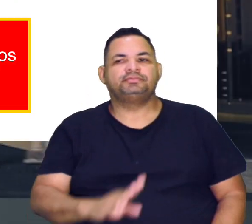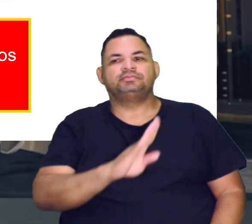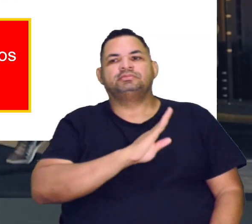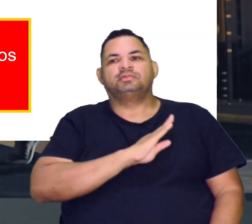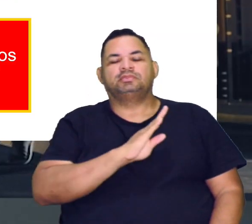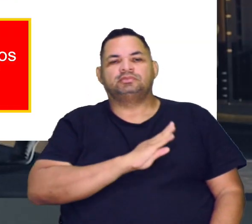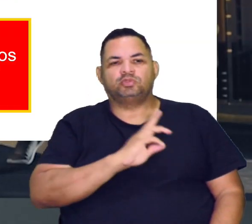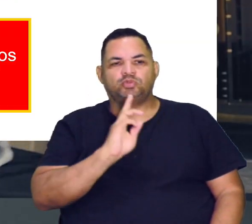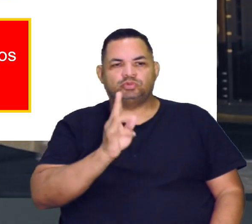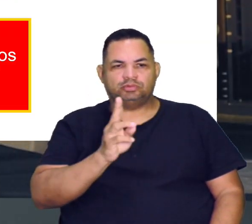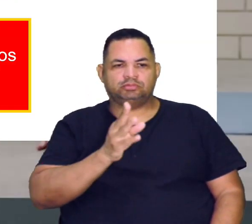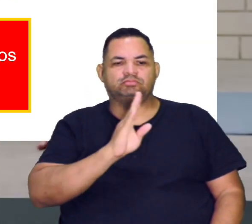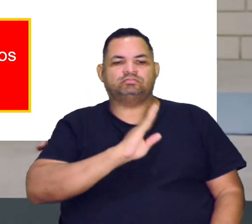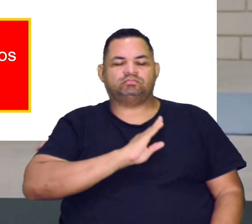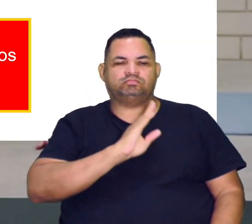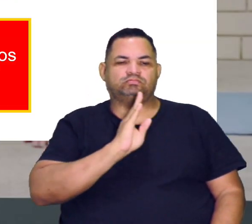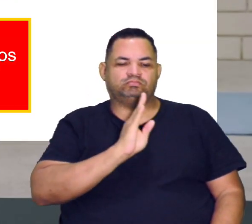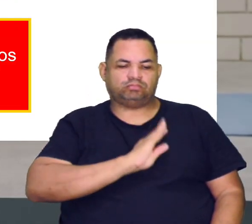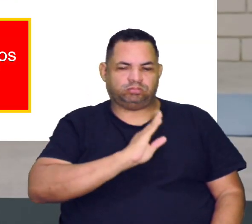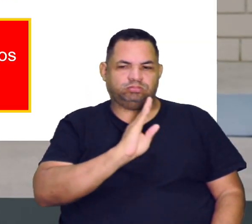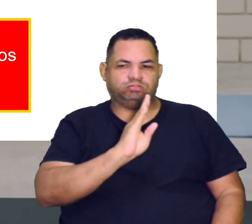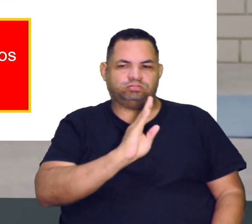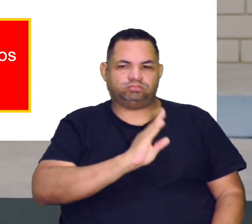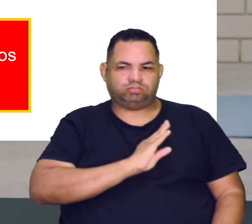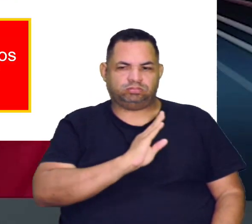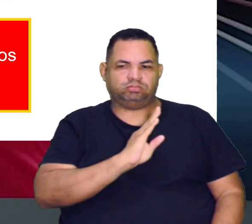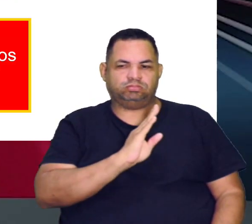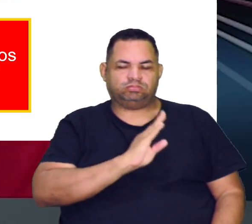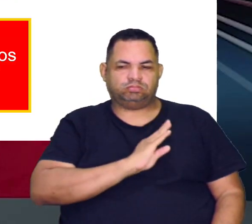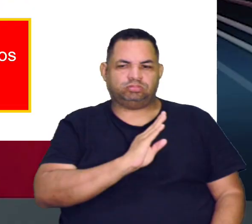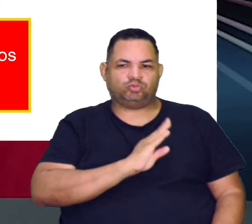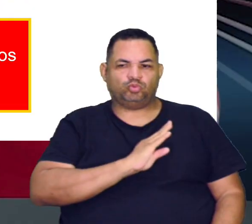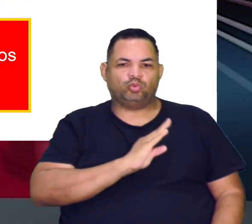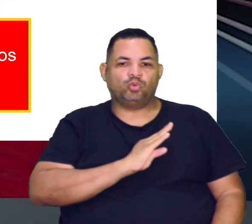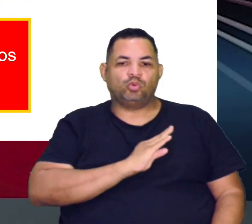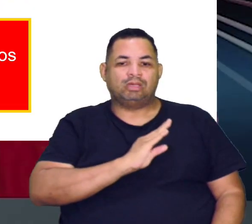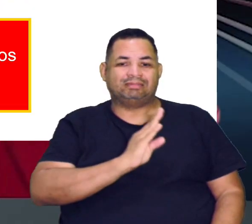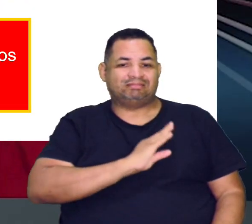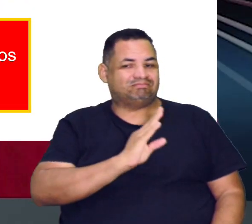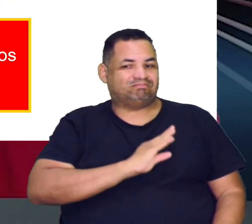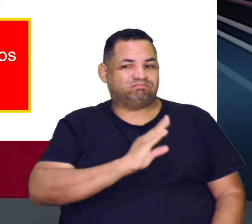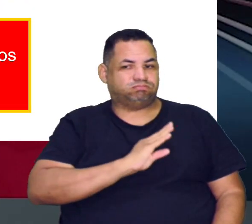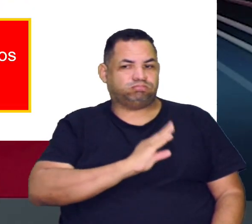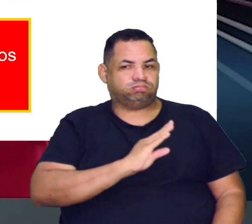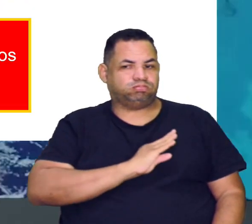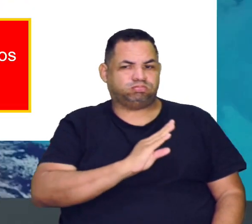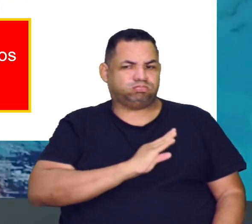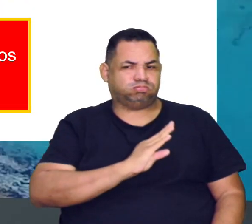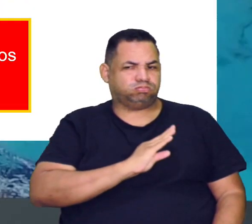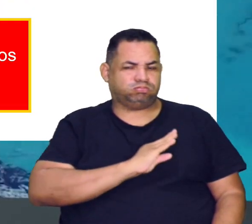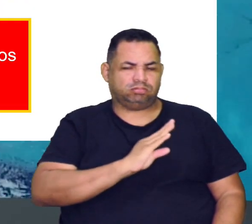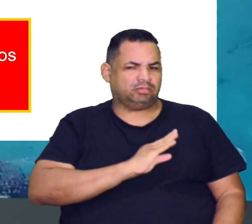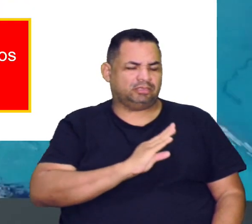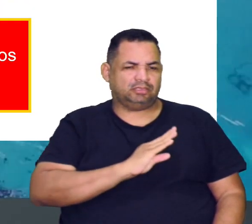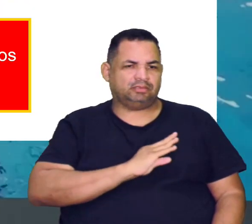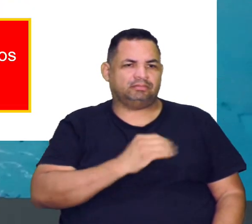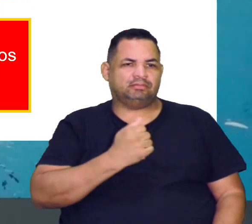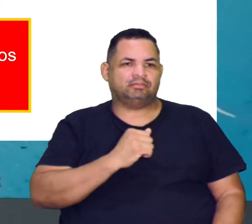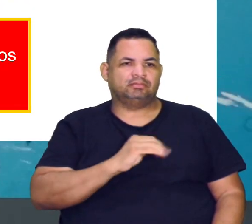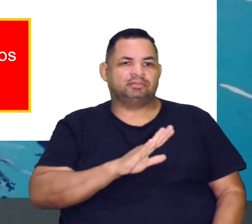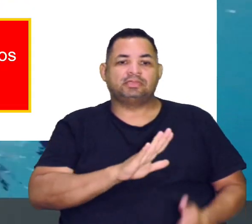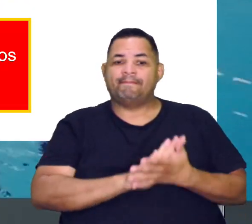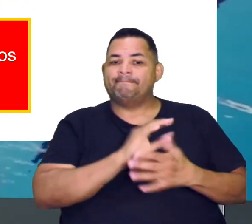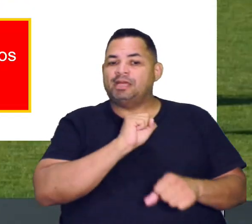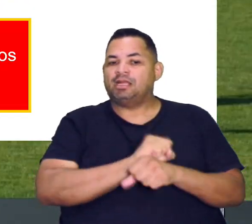que ficar batendo. Tem um ritmo. Quando esse ritmo acelera demais, tem que sair correndo